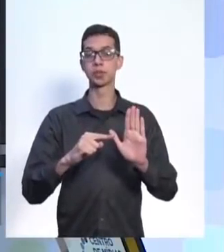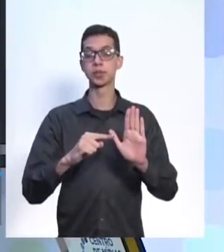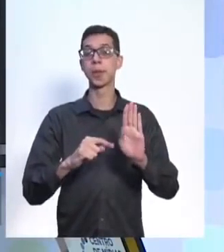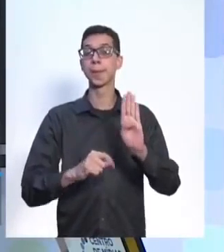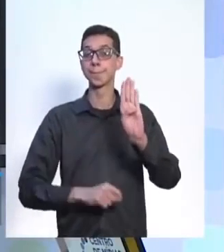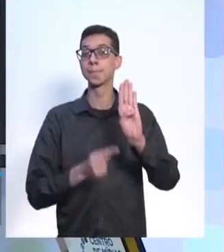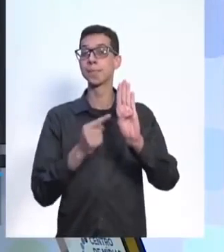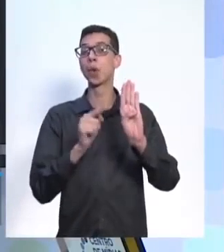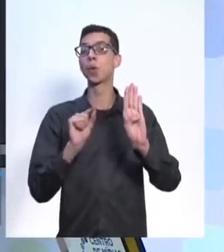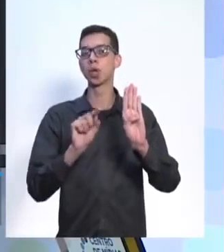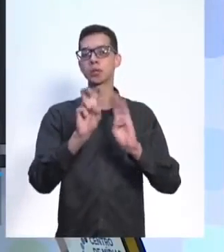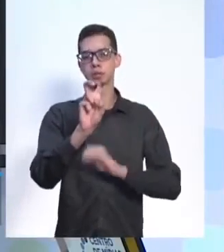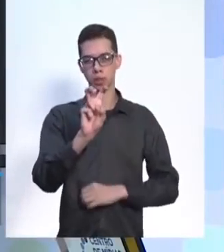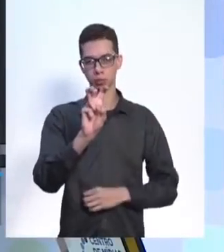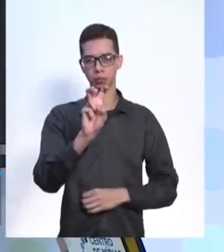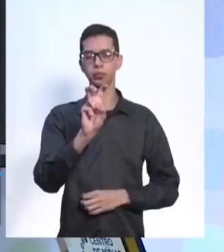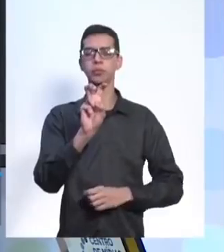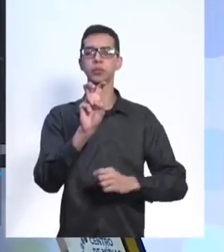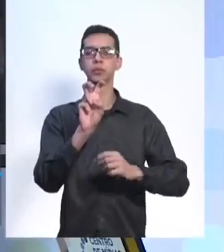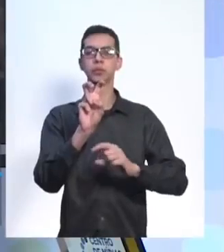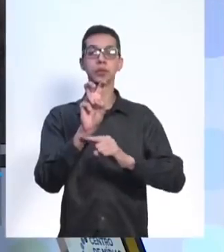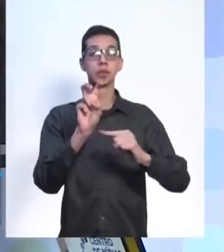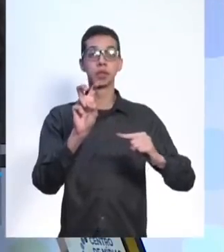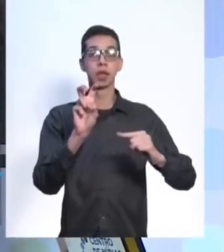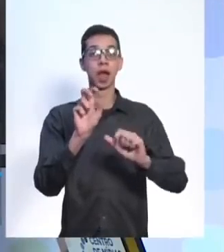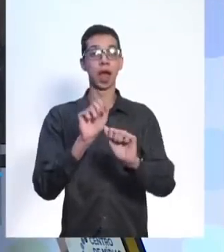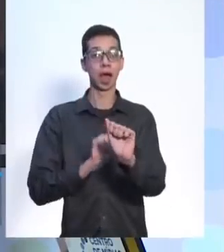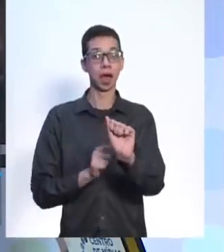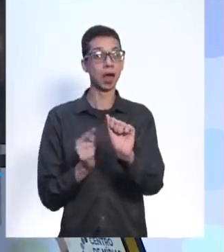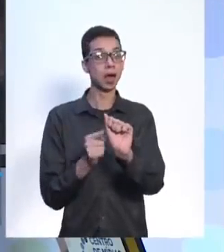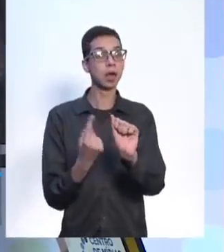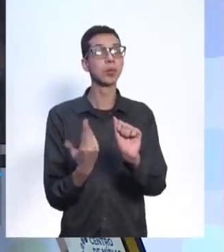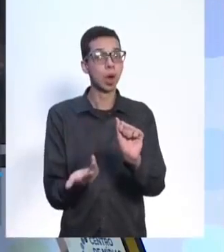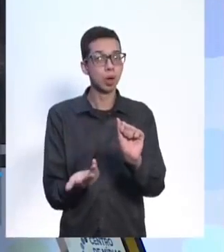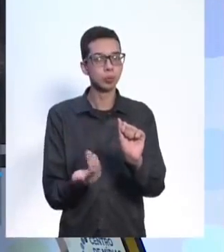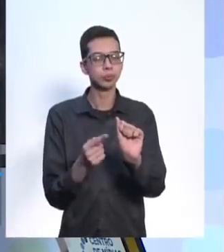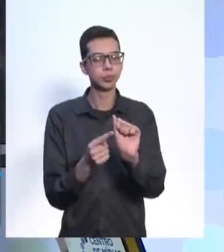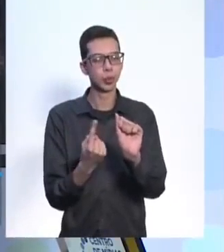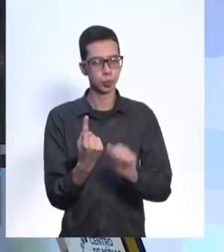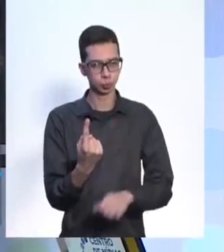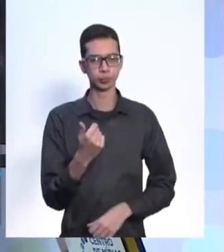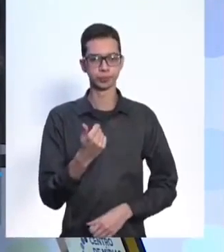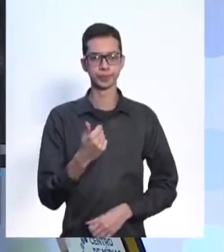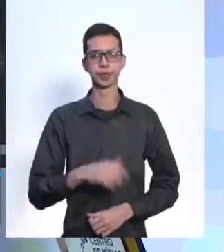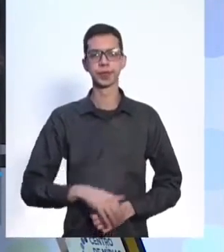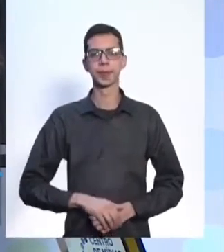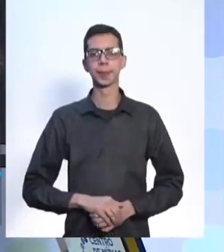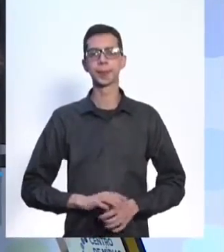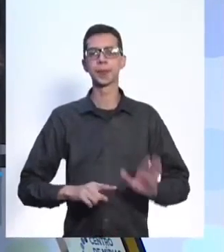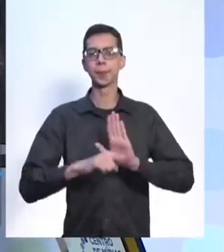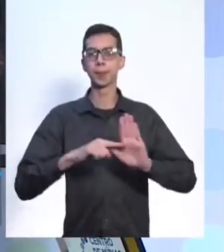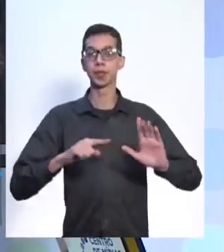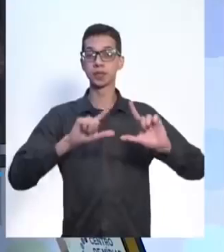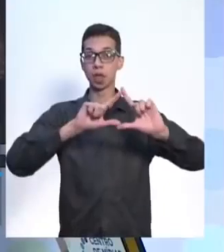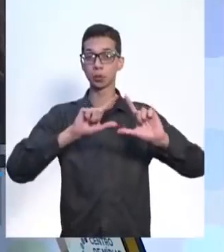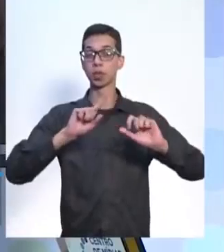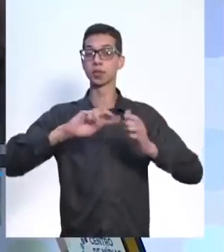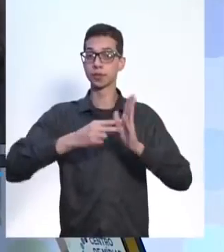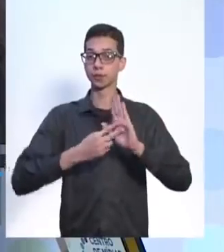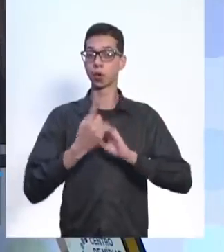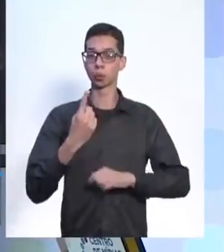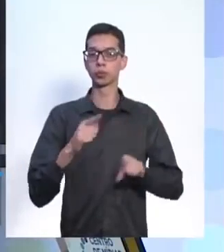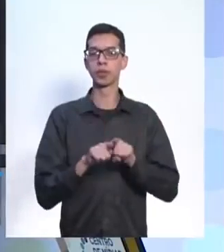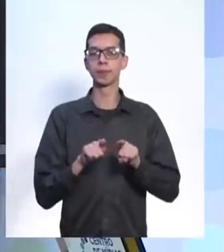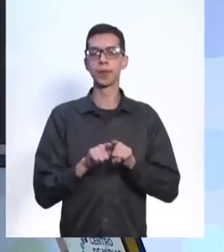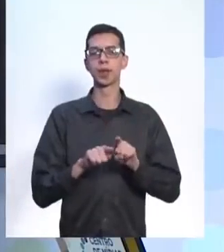sobre 2 vezes o a, que é 1. E menos o delta, que é 1, sobre 4 vezes o a, que também